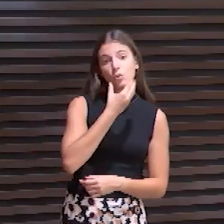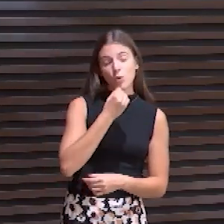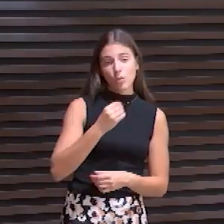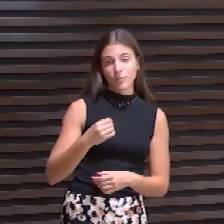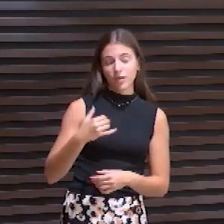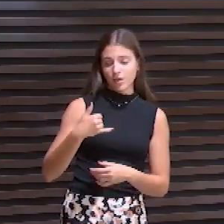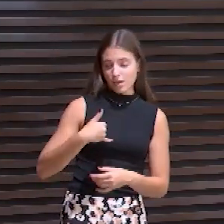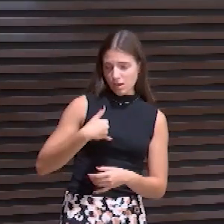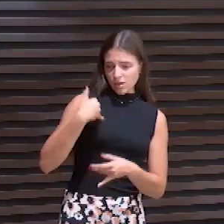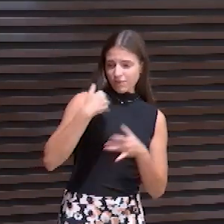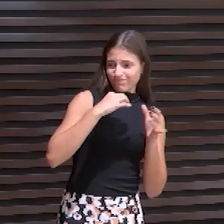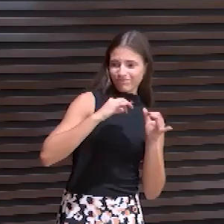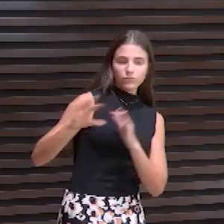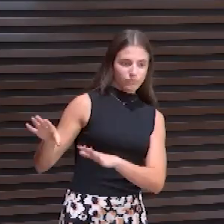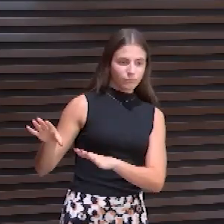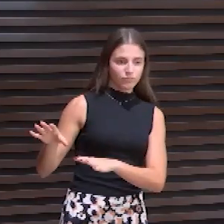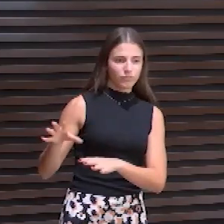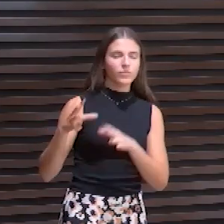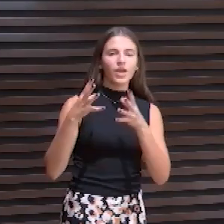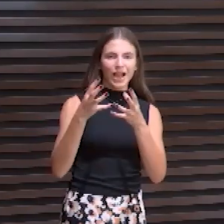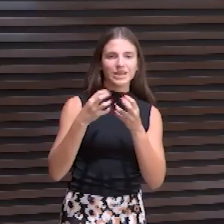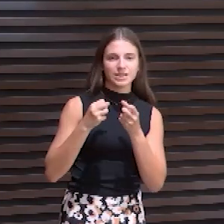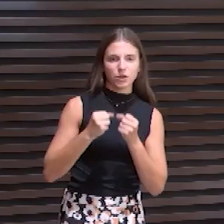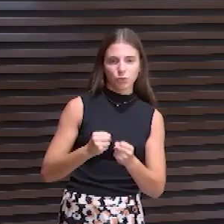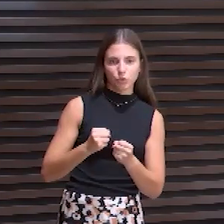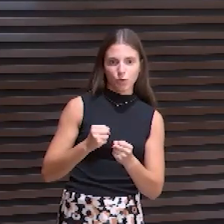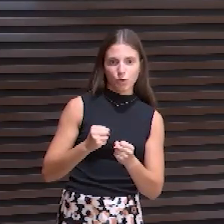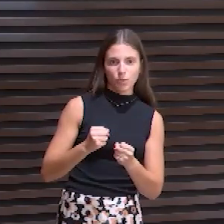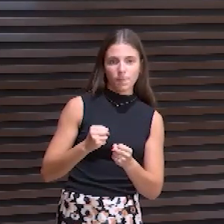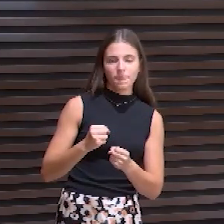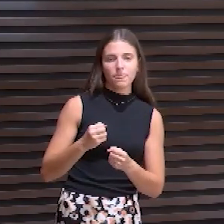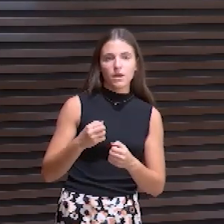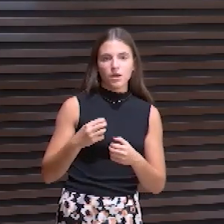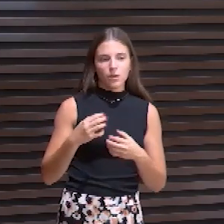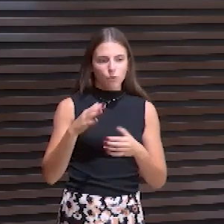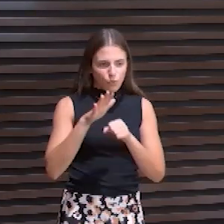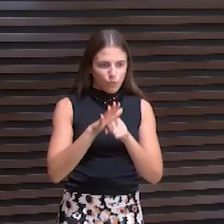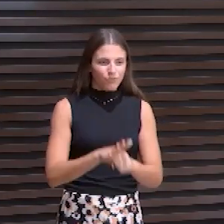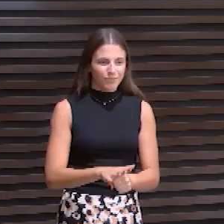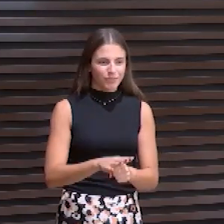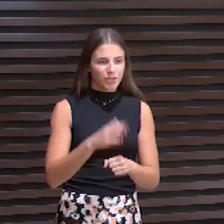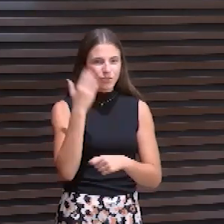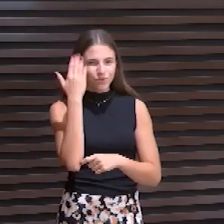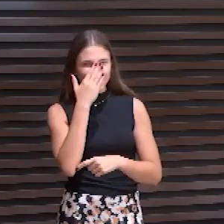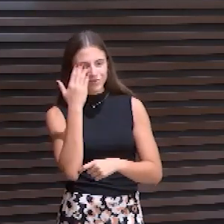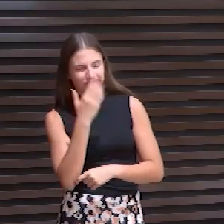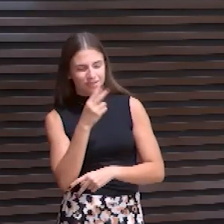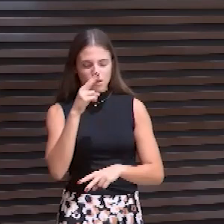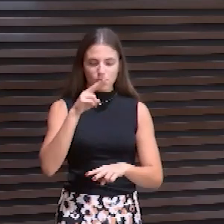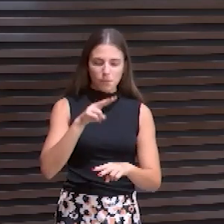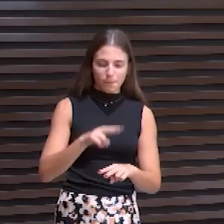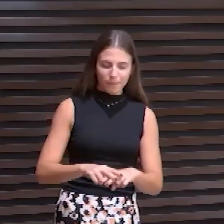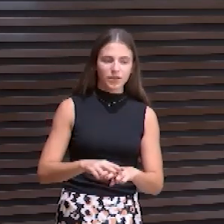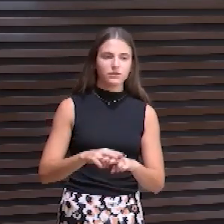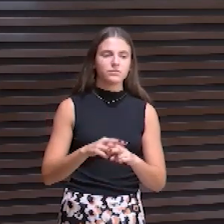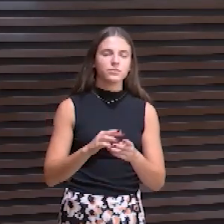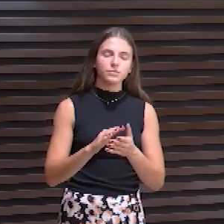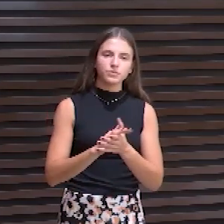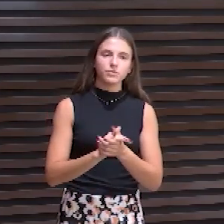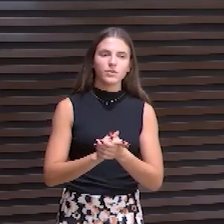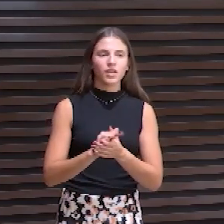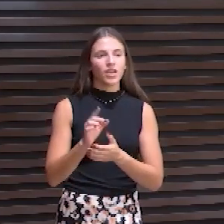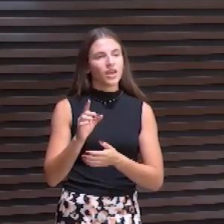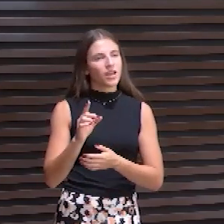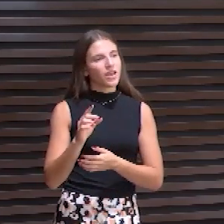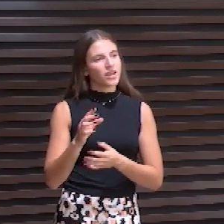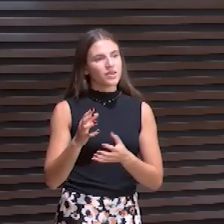Ele se considerou um oprimido, um cego, um cativo, um preso. Ele não ligou para a vergonha